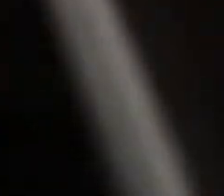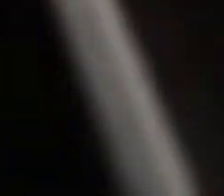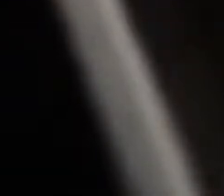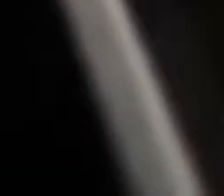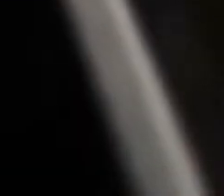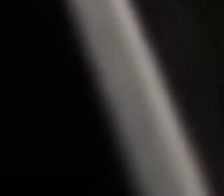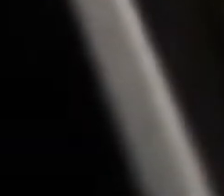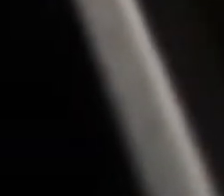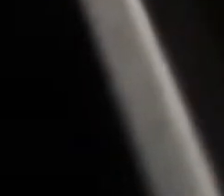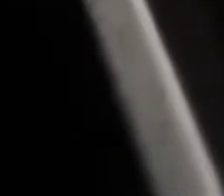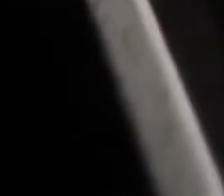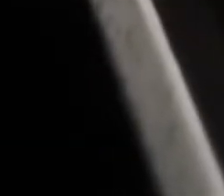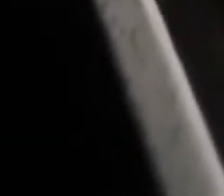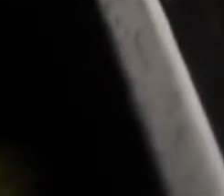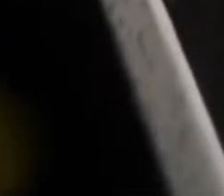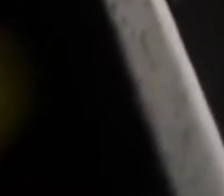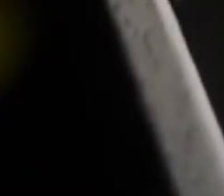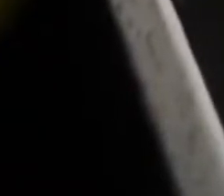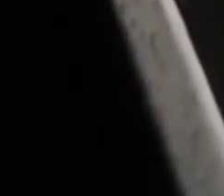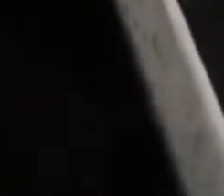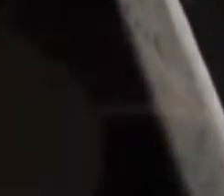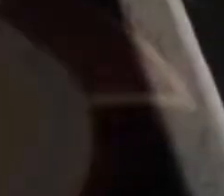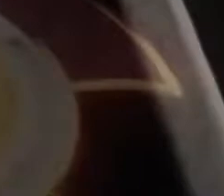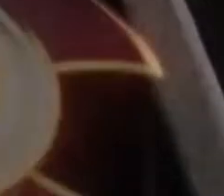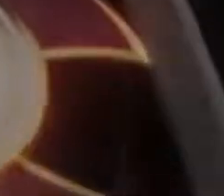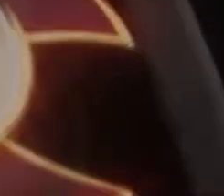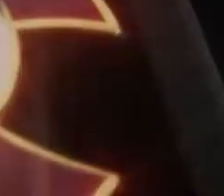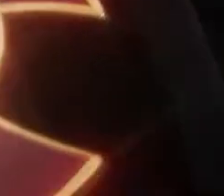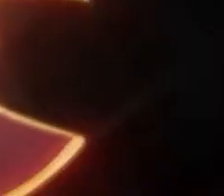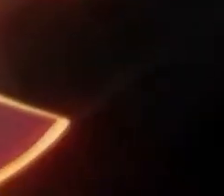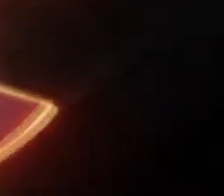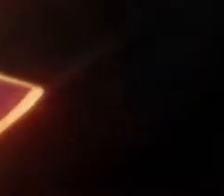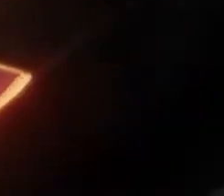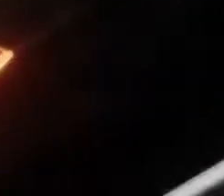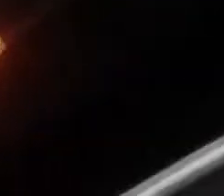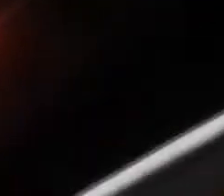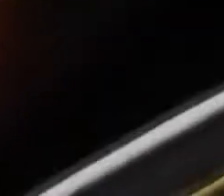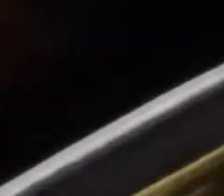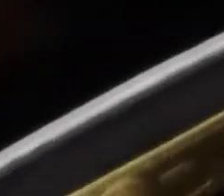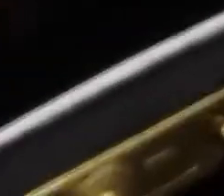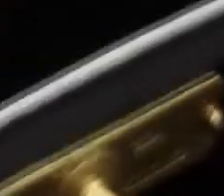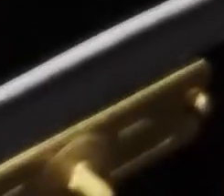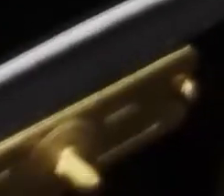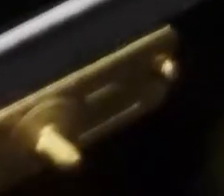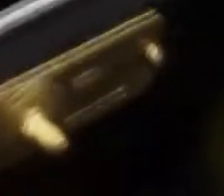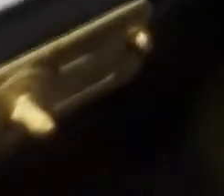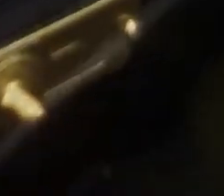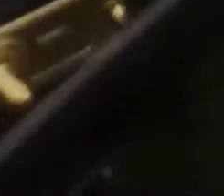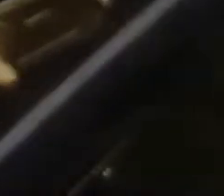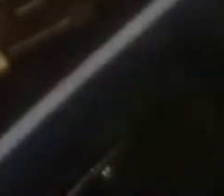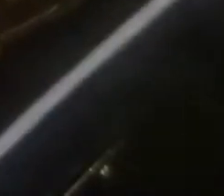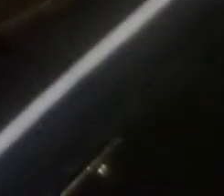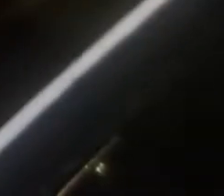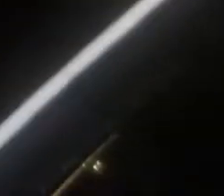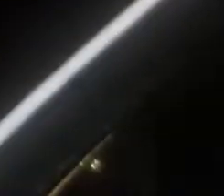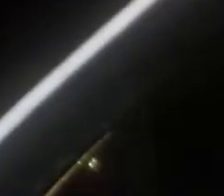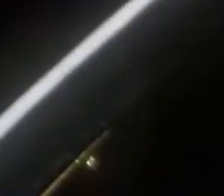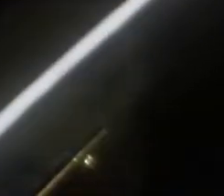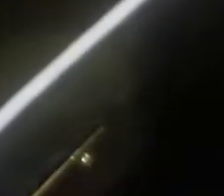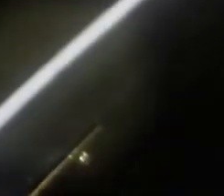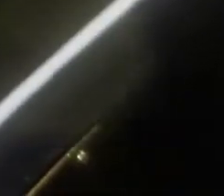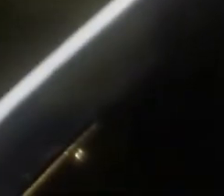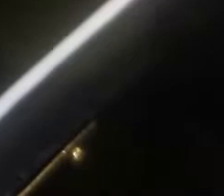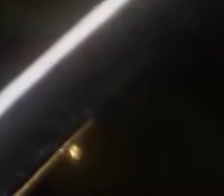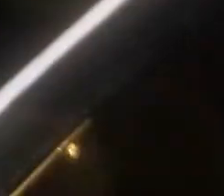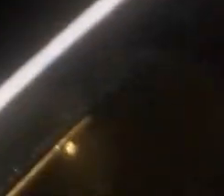Também agracia pessoas notáveis que contribuíram para o engrandecimento da magistratura nacional ou